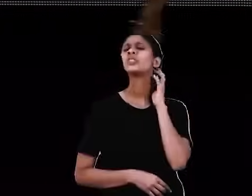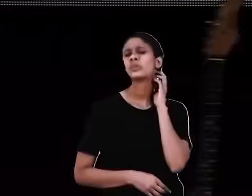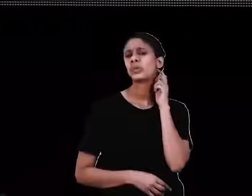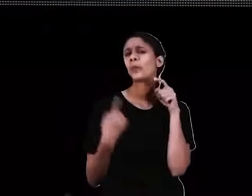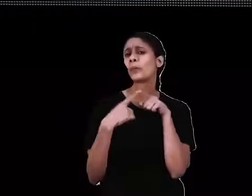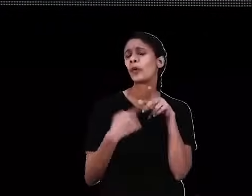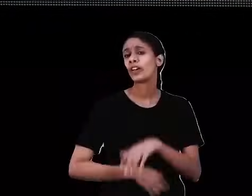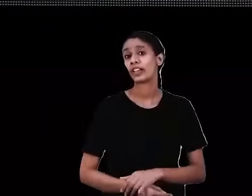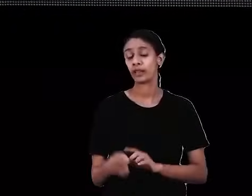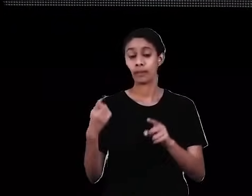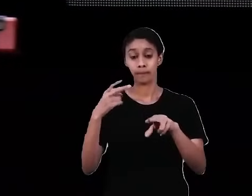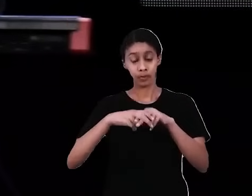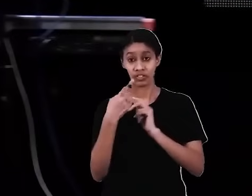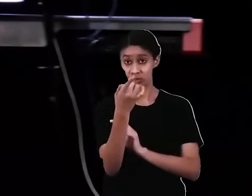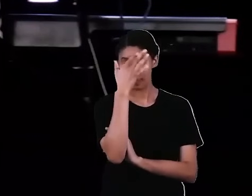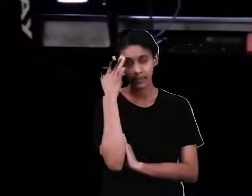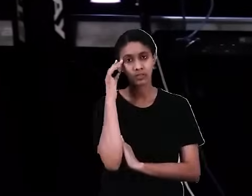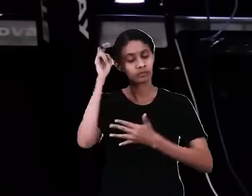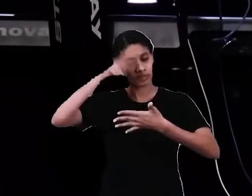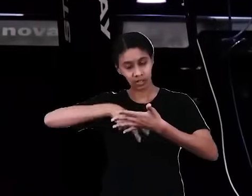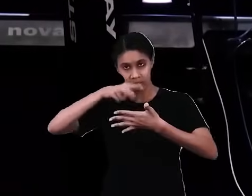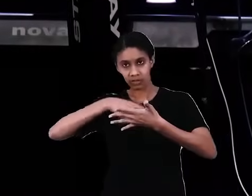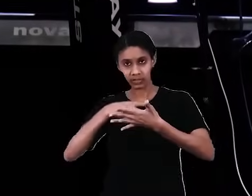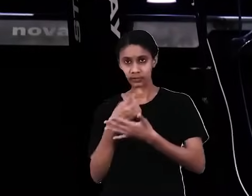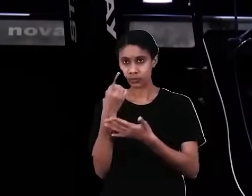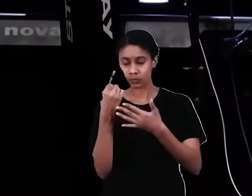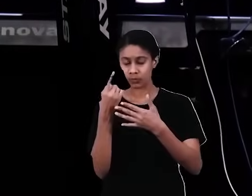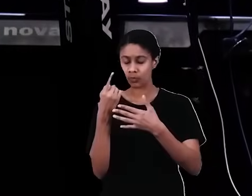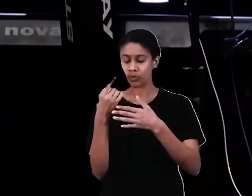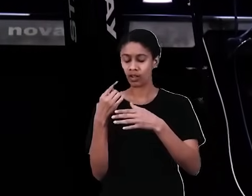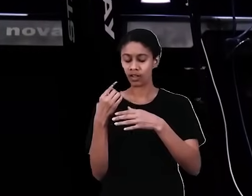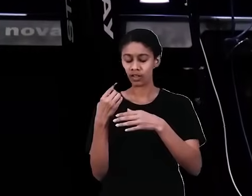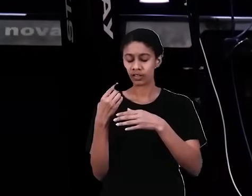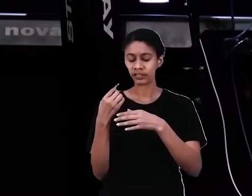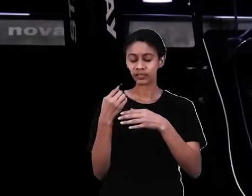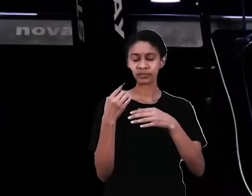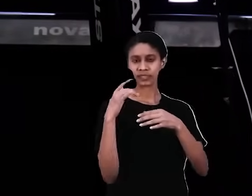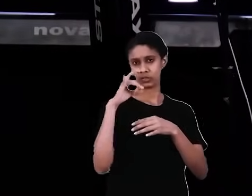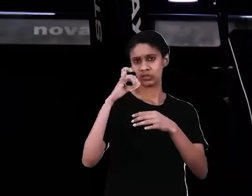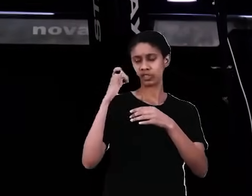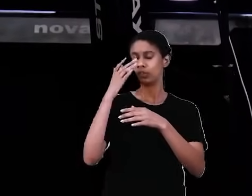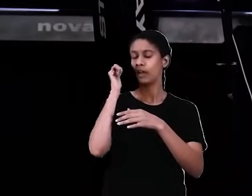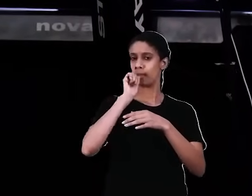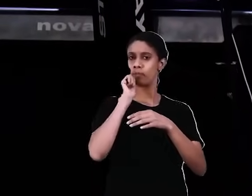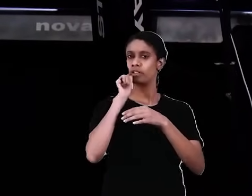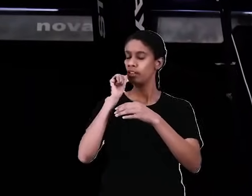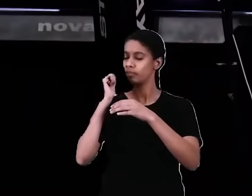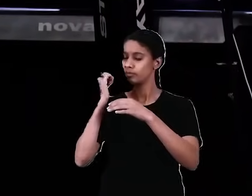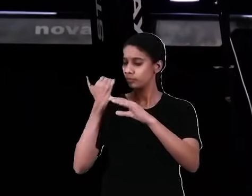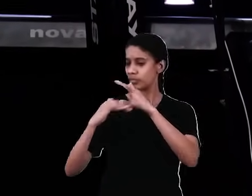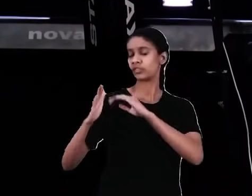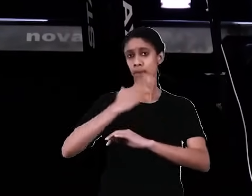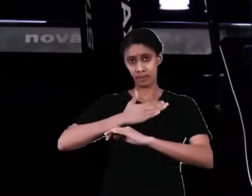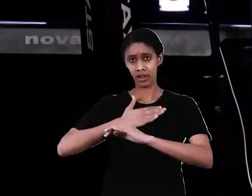Eu ouvi, eu li uma mensagem no direct de uma seguidora. Um desabafo. E ela